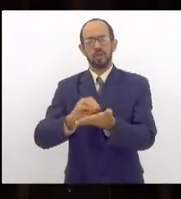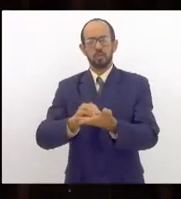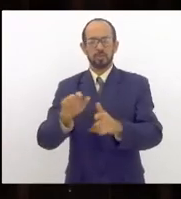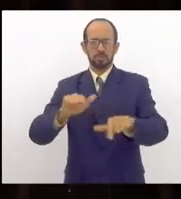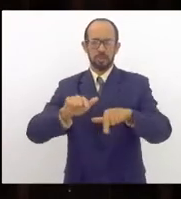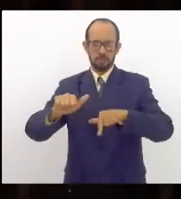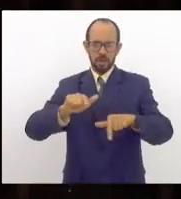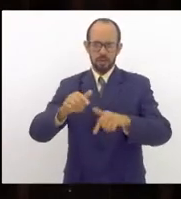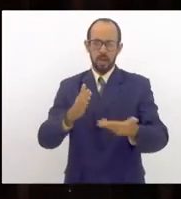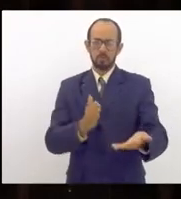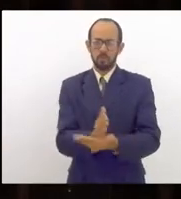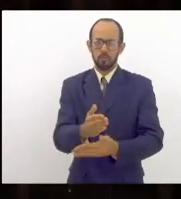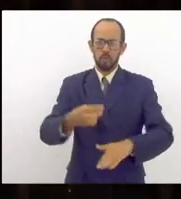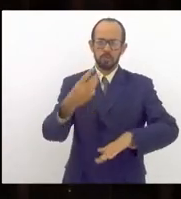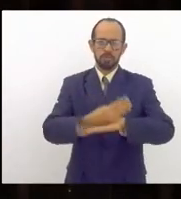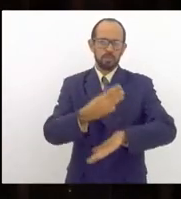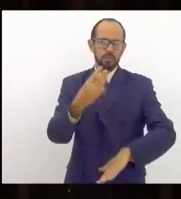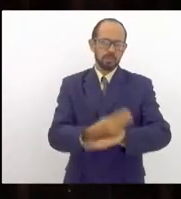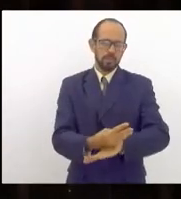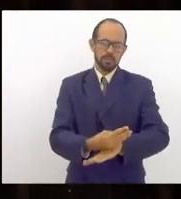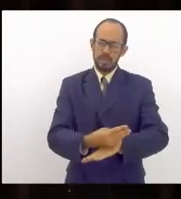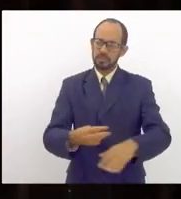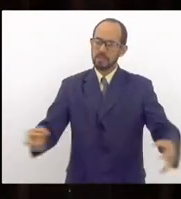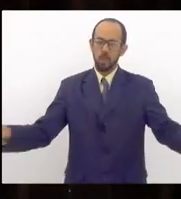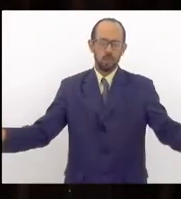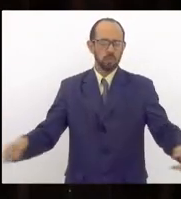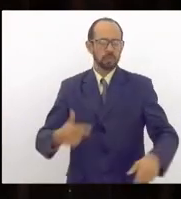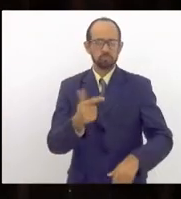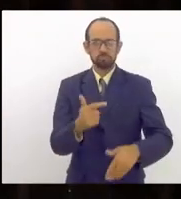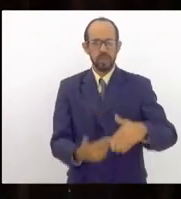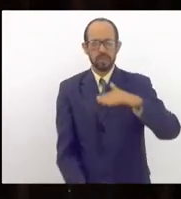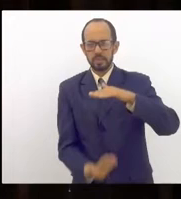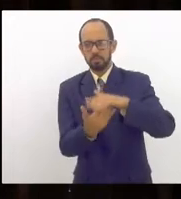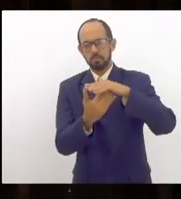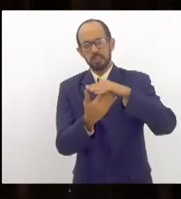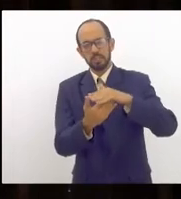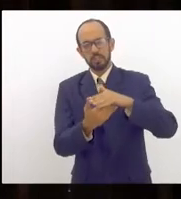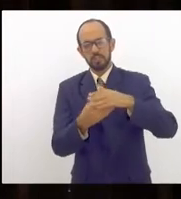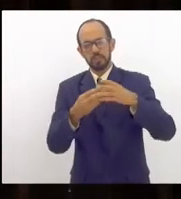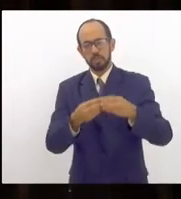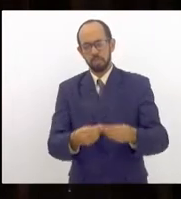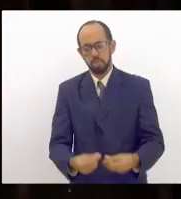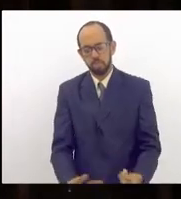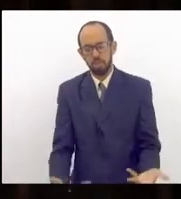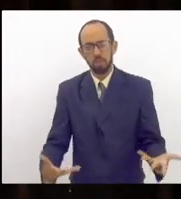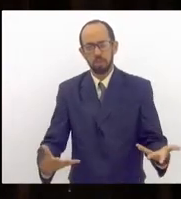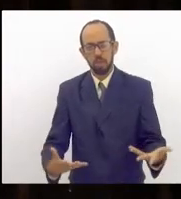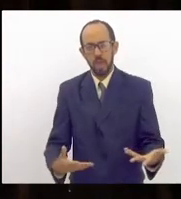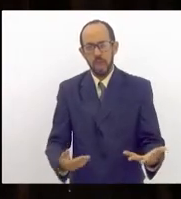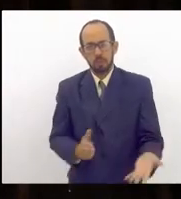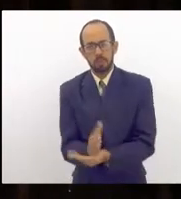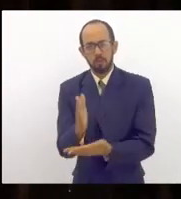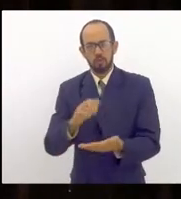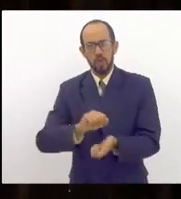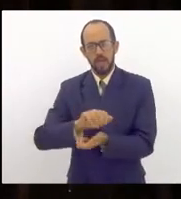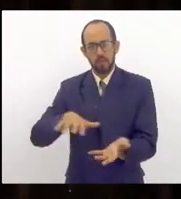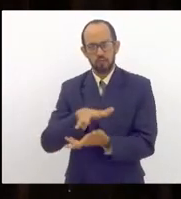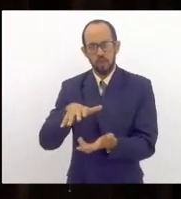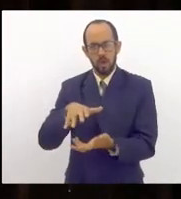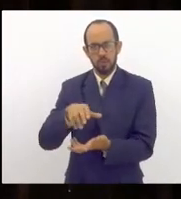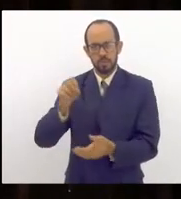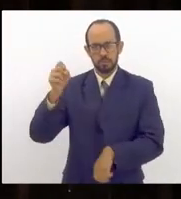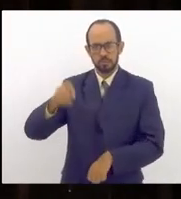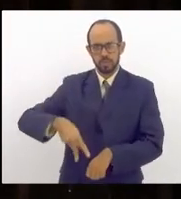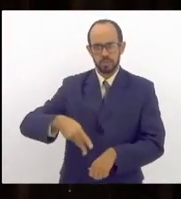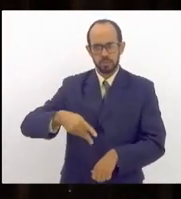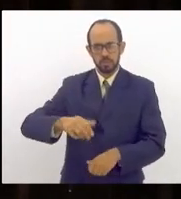a lei da terceirização e restrita que precarizou quem já era precarizado no país que aprovou uma reforma da Previdência que tirou da minha